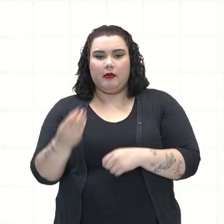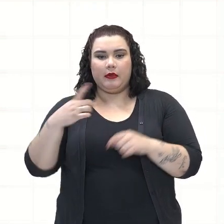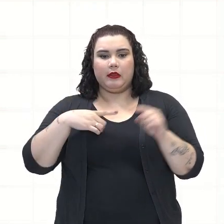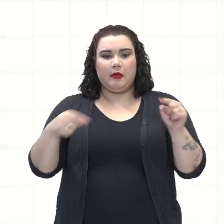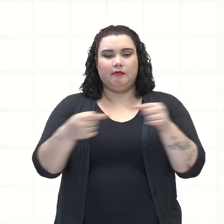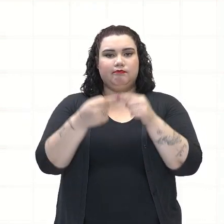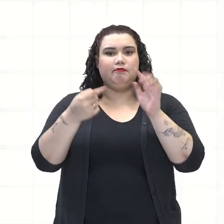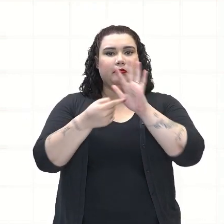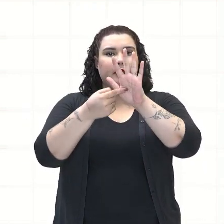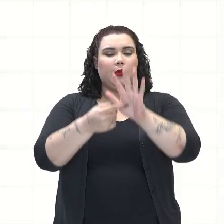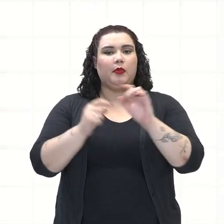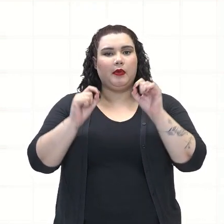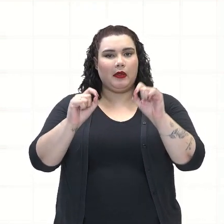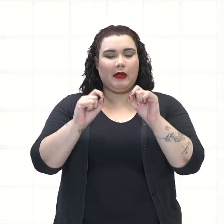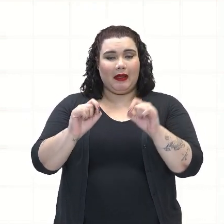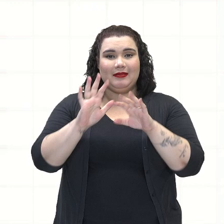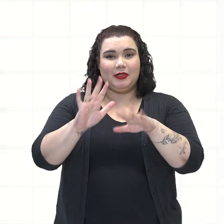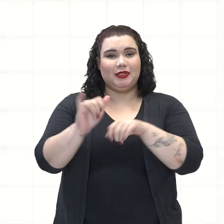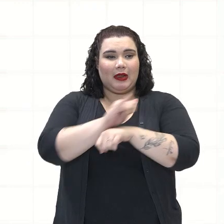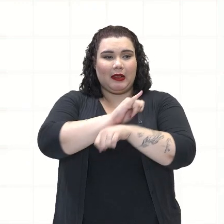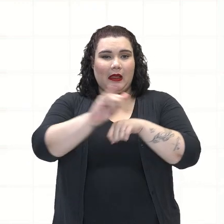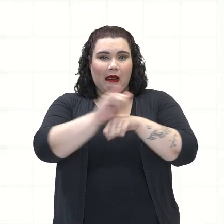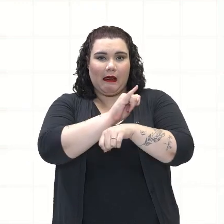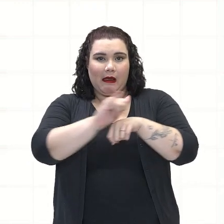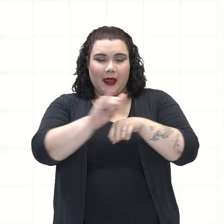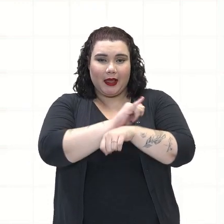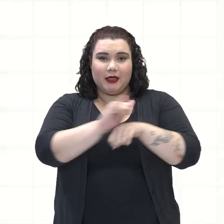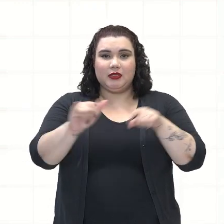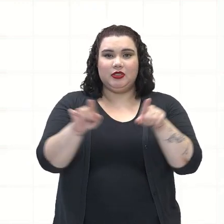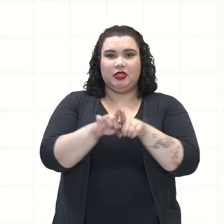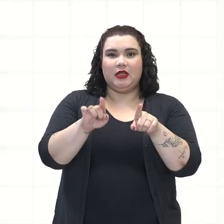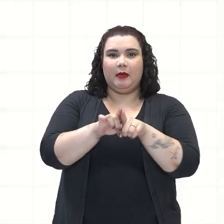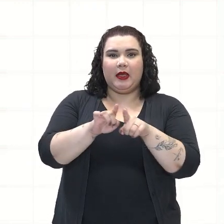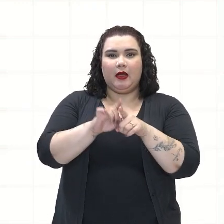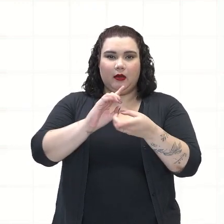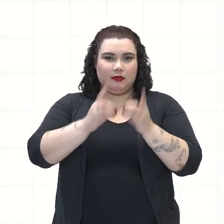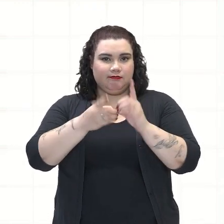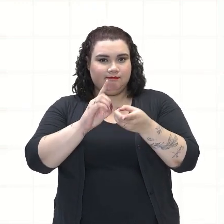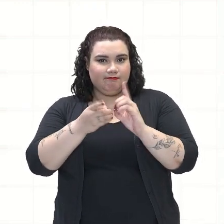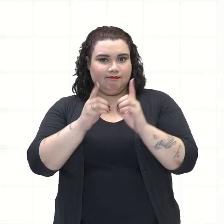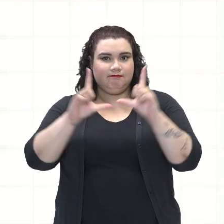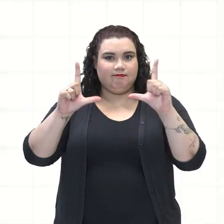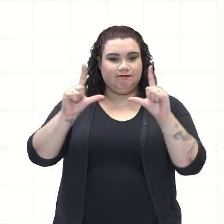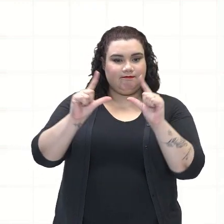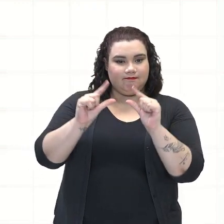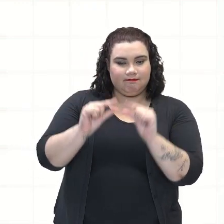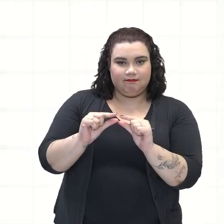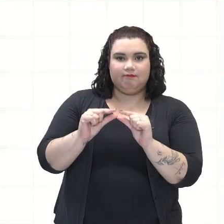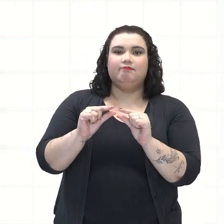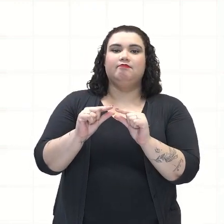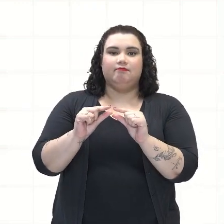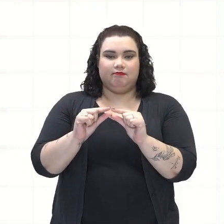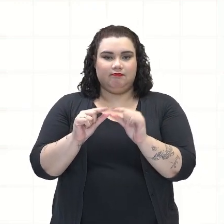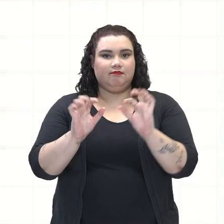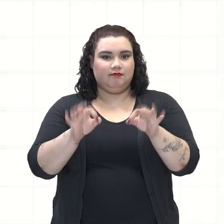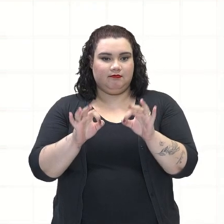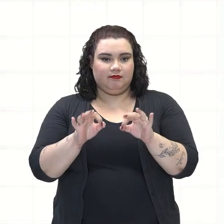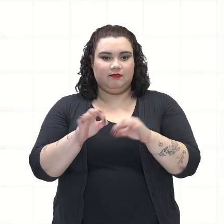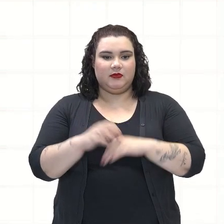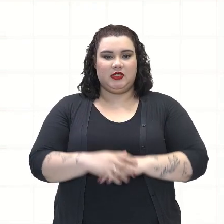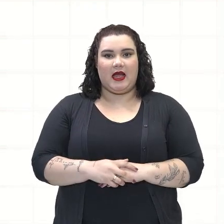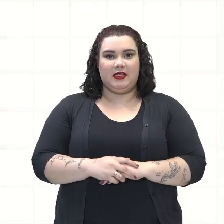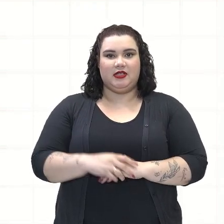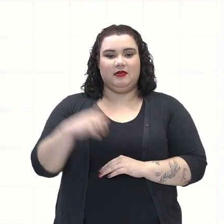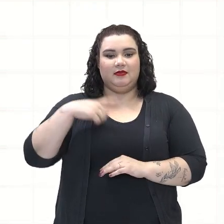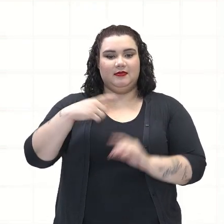ali pouca diversificação, e dinamismo, sabe? Então a indústria não tem tanta importância, né? Não tem